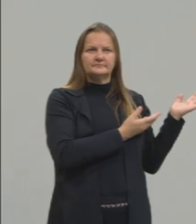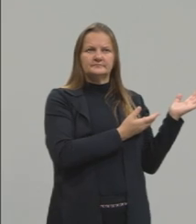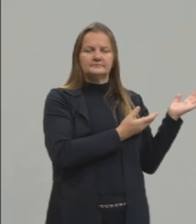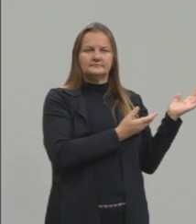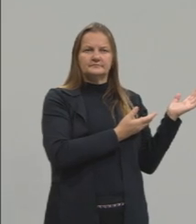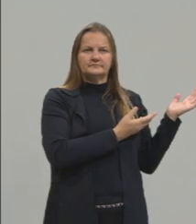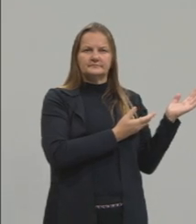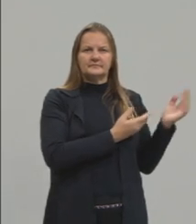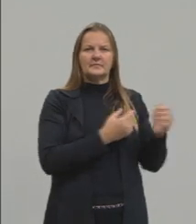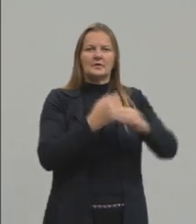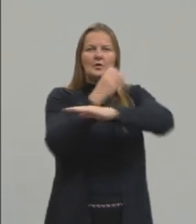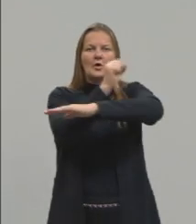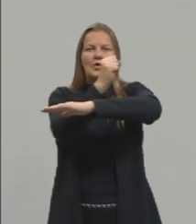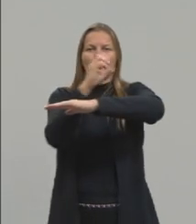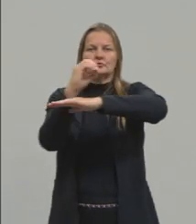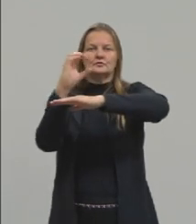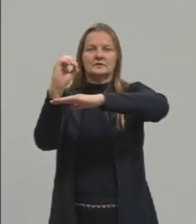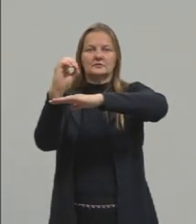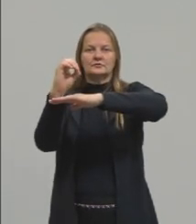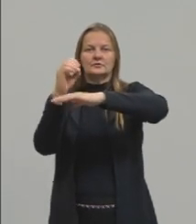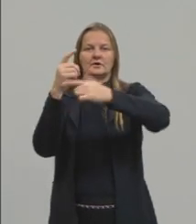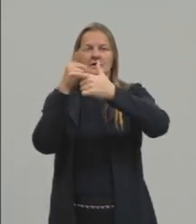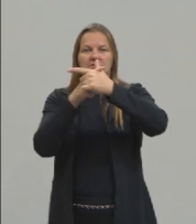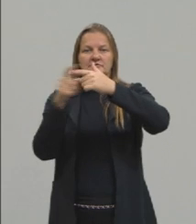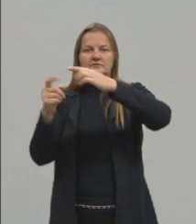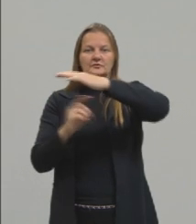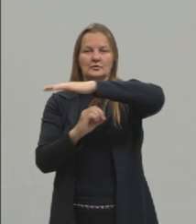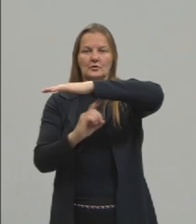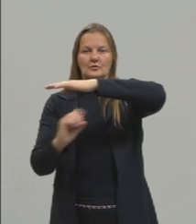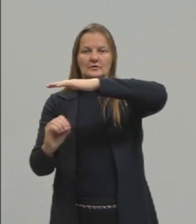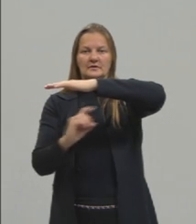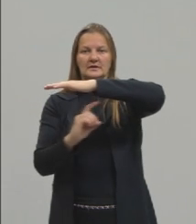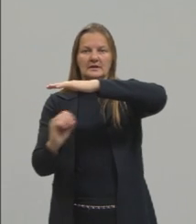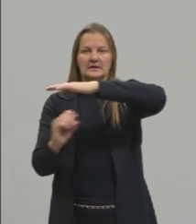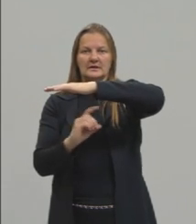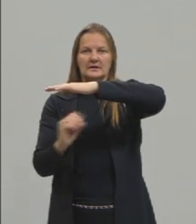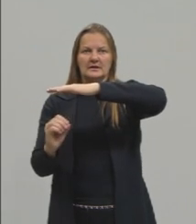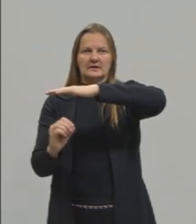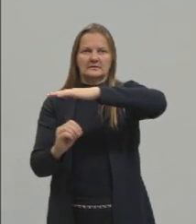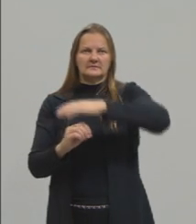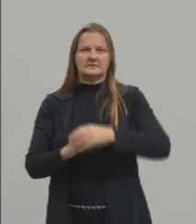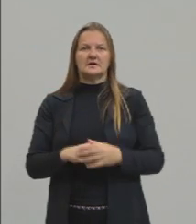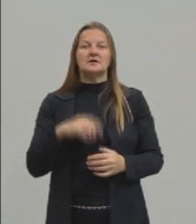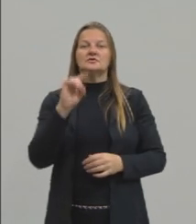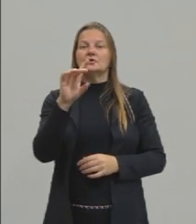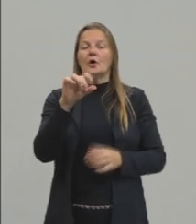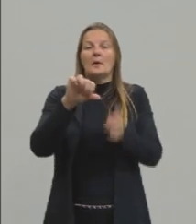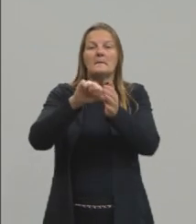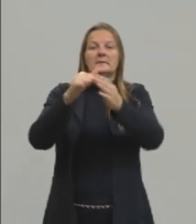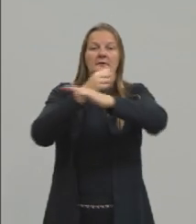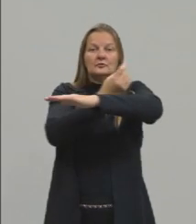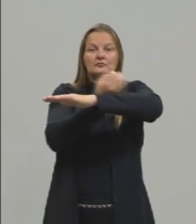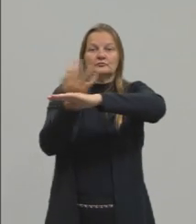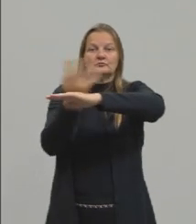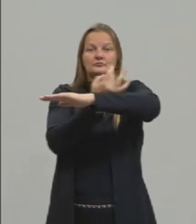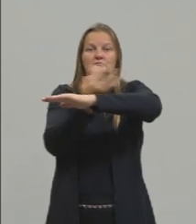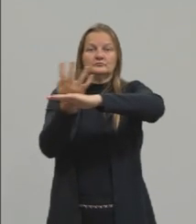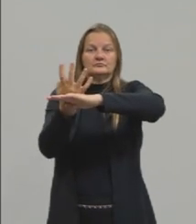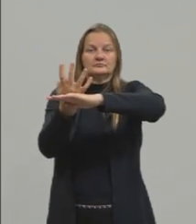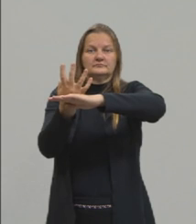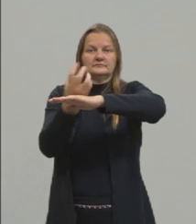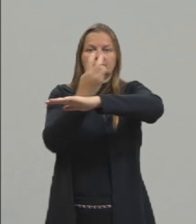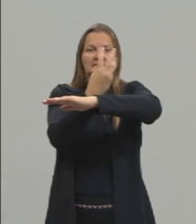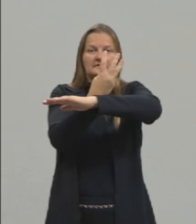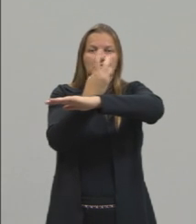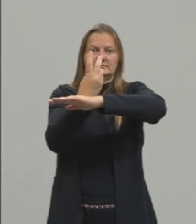800/800 / 10 certo que esse cálculo aqui foi o cálculo somente do numerador de 32